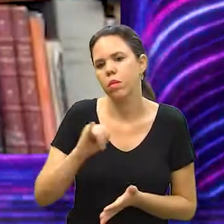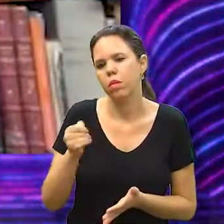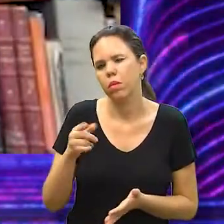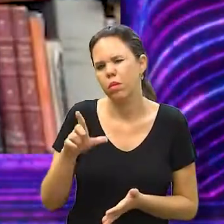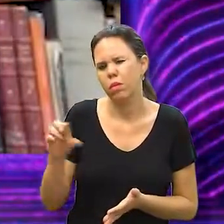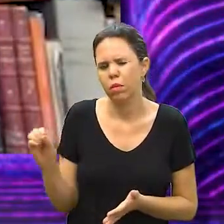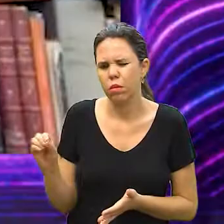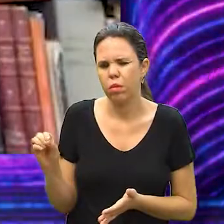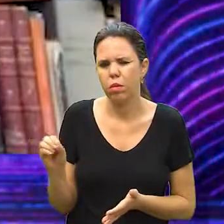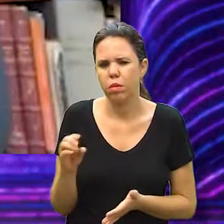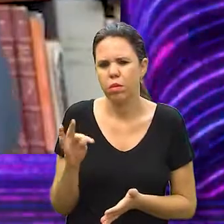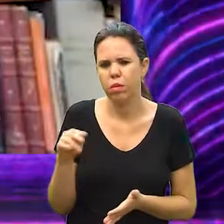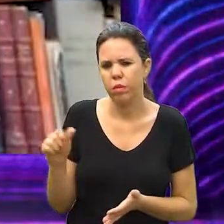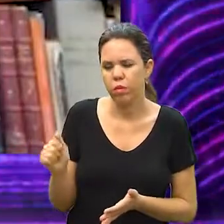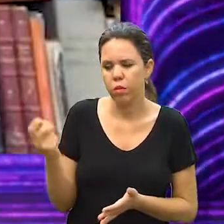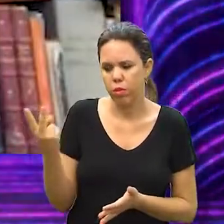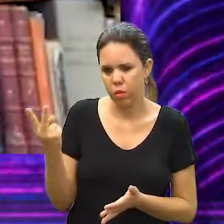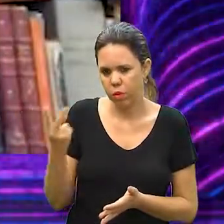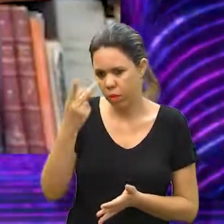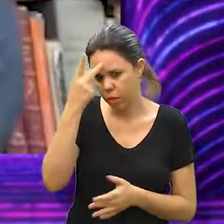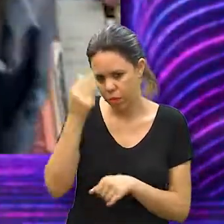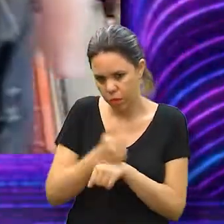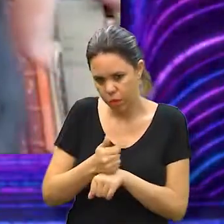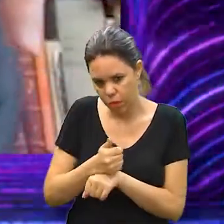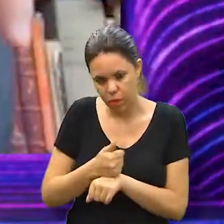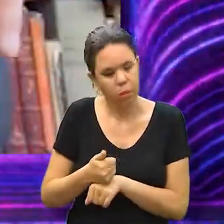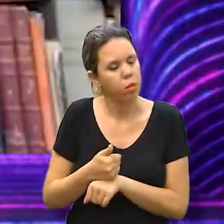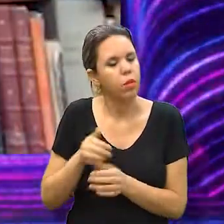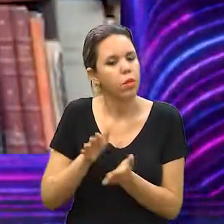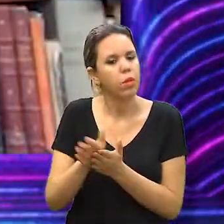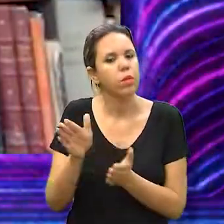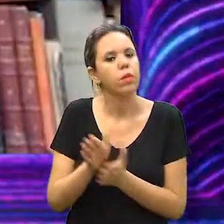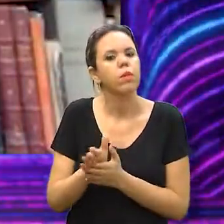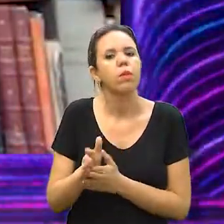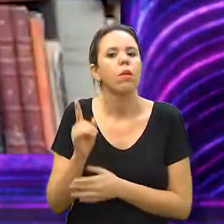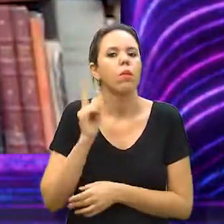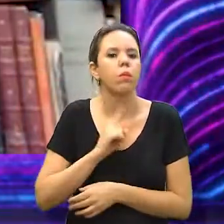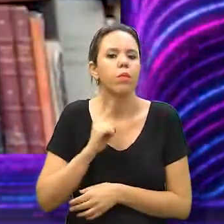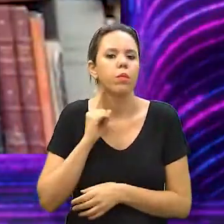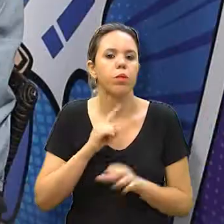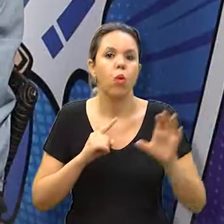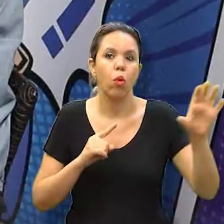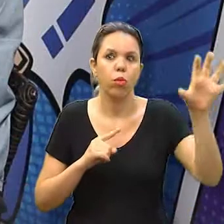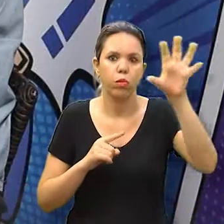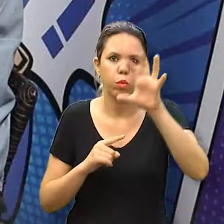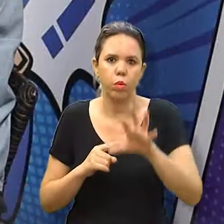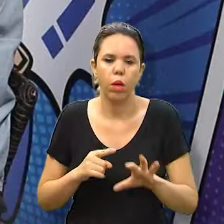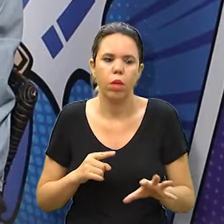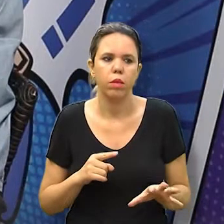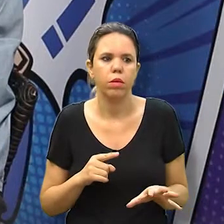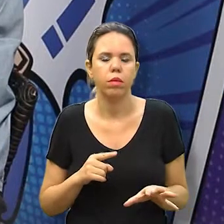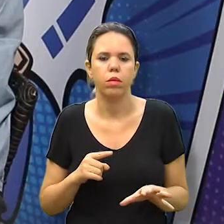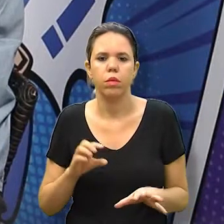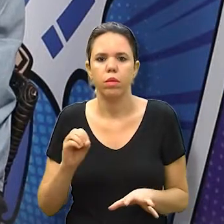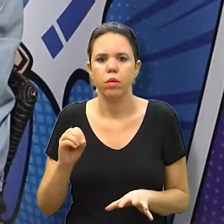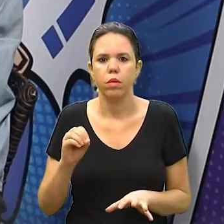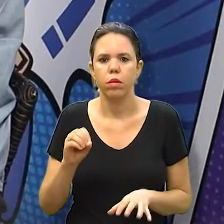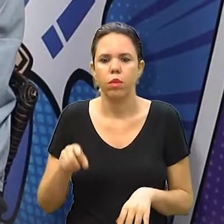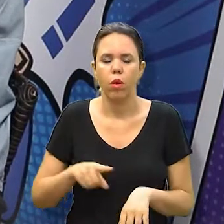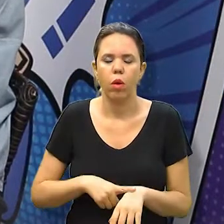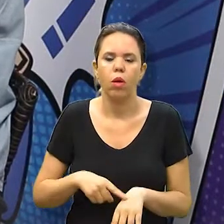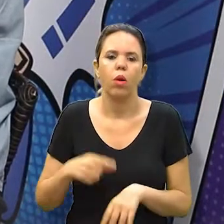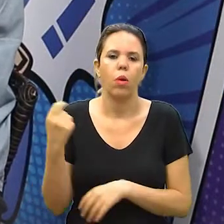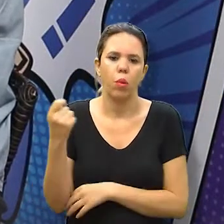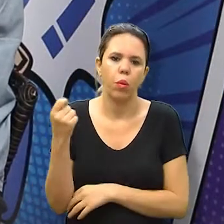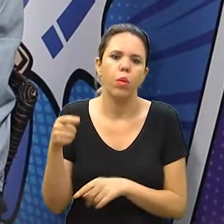e a Cíntia Moscovitch, um publicou no Estado de Minas e o outro no Zero Hora, lá de